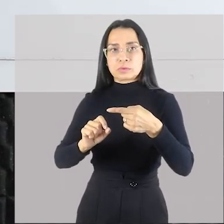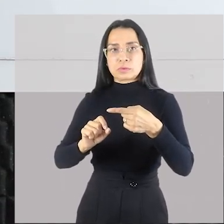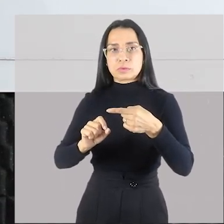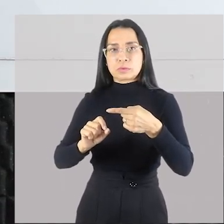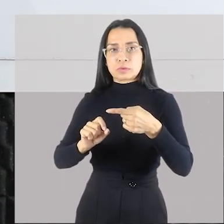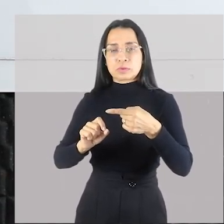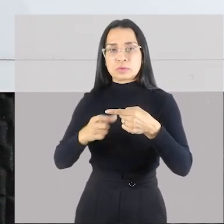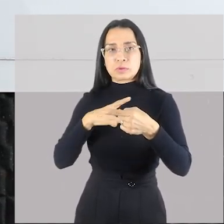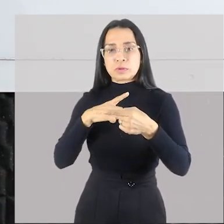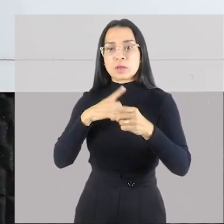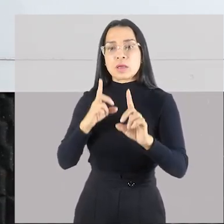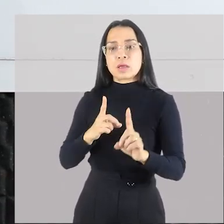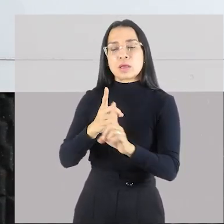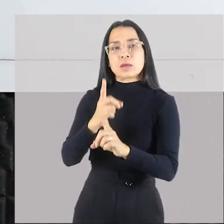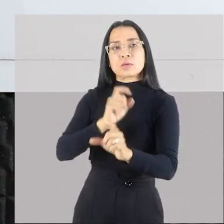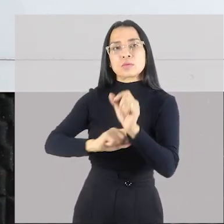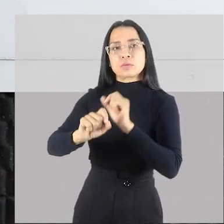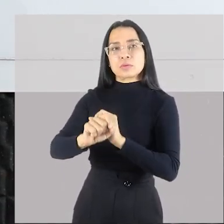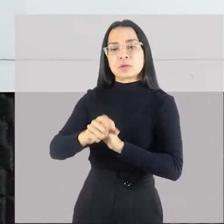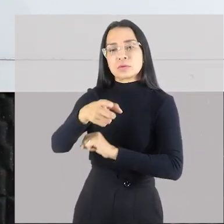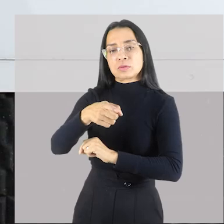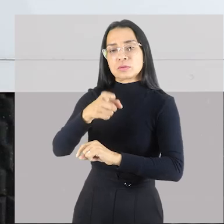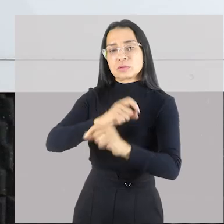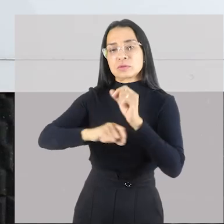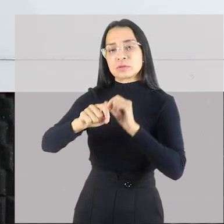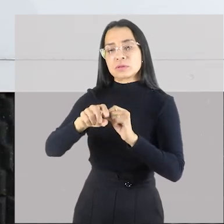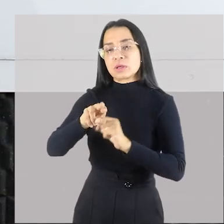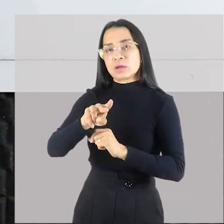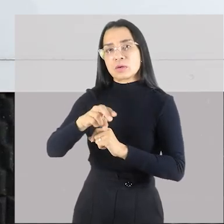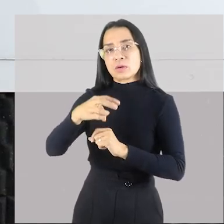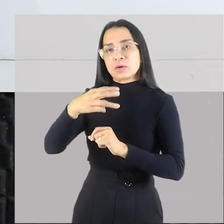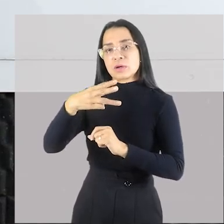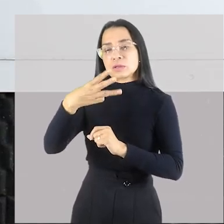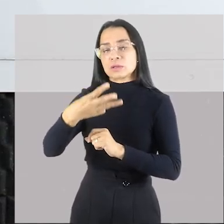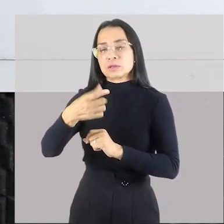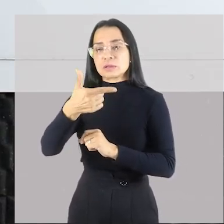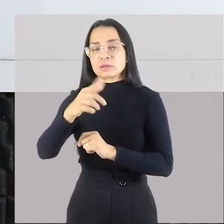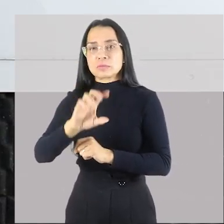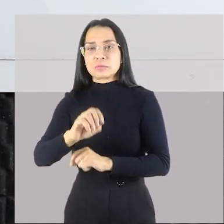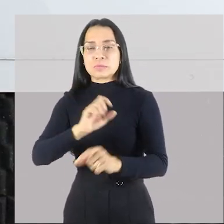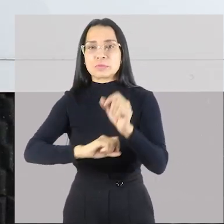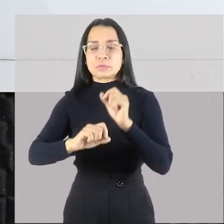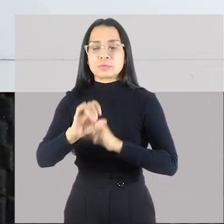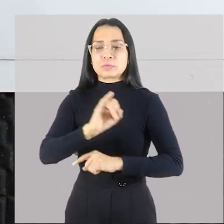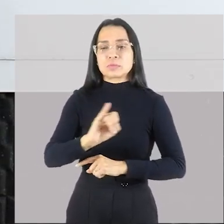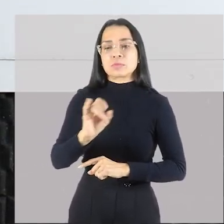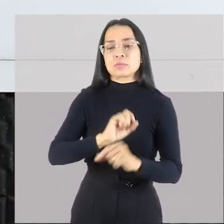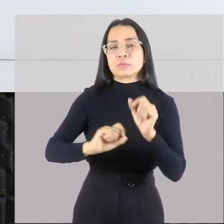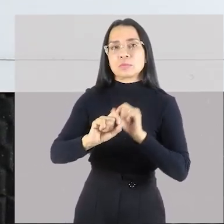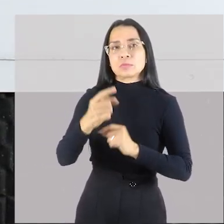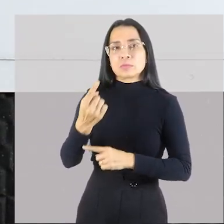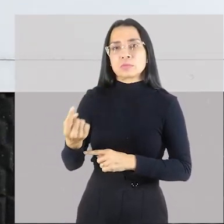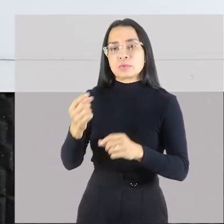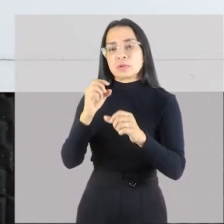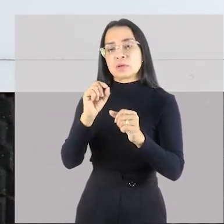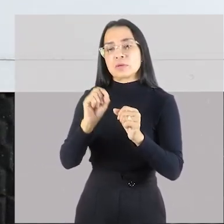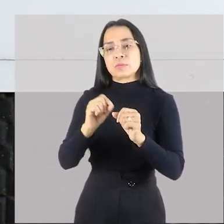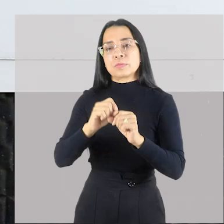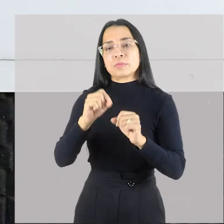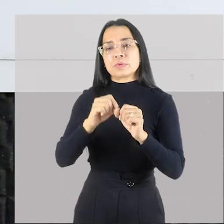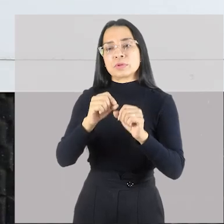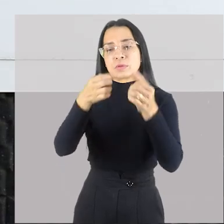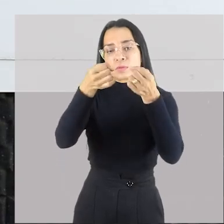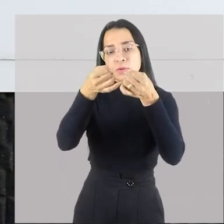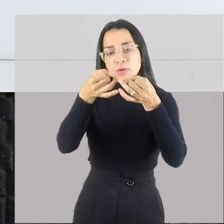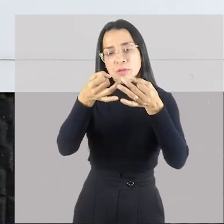E aí você vai encontrar um x valendo 320. Ora, se nós formos aqui fazer um esboço do